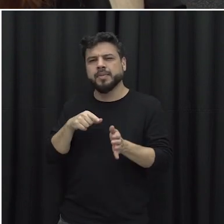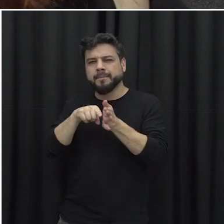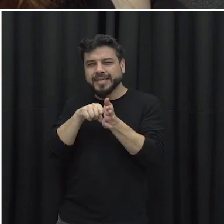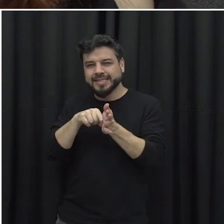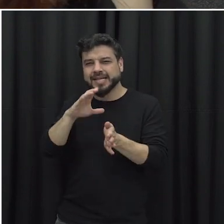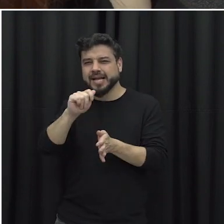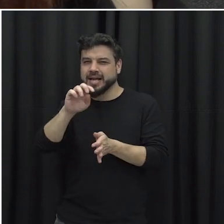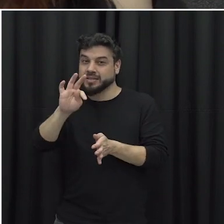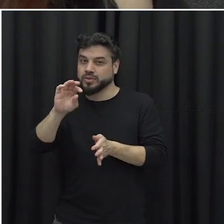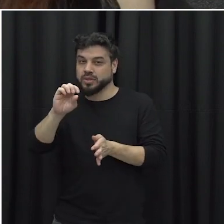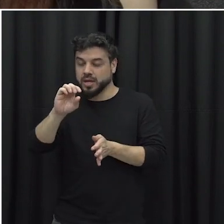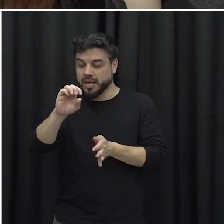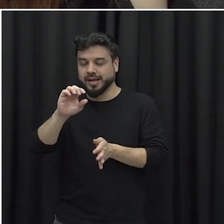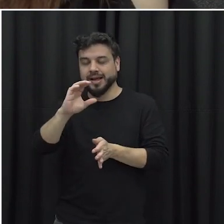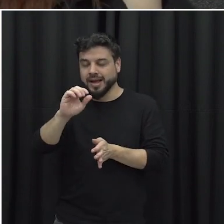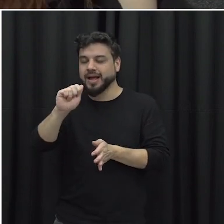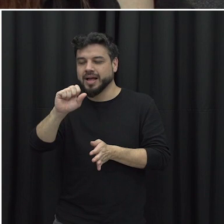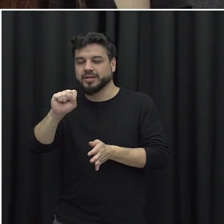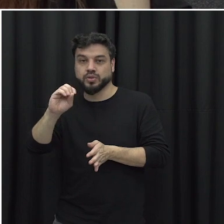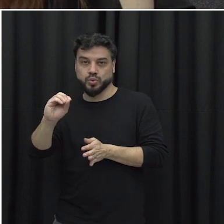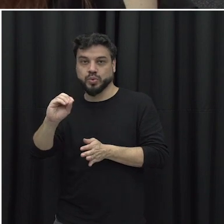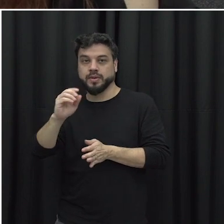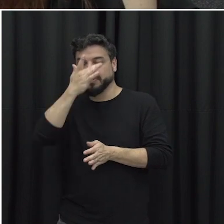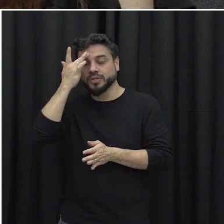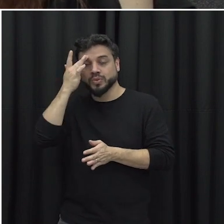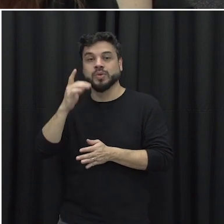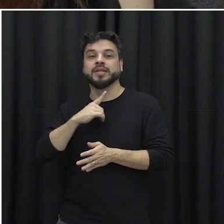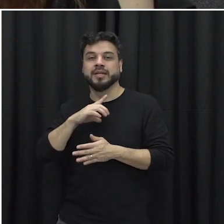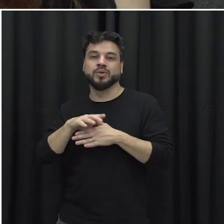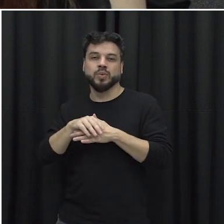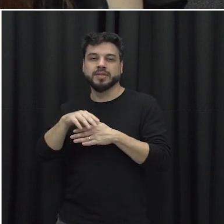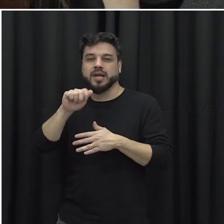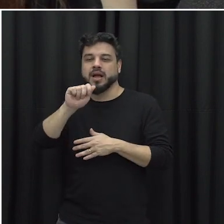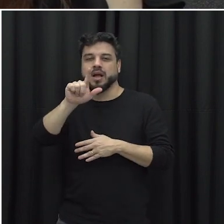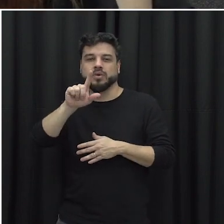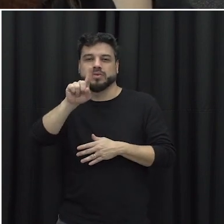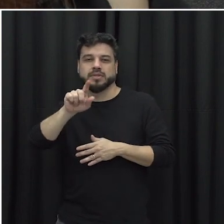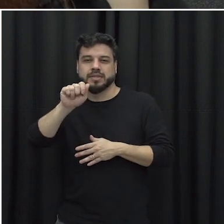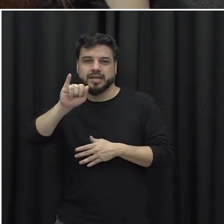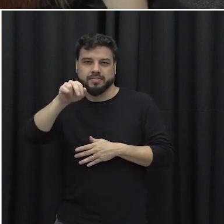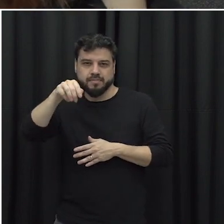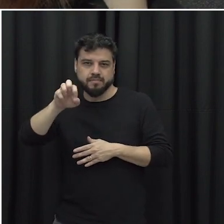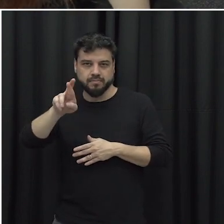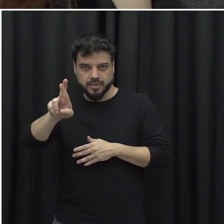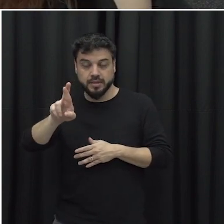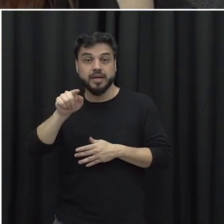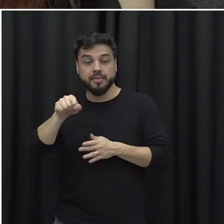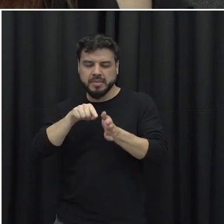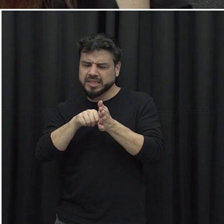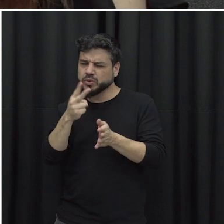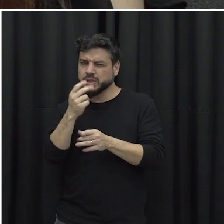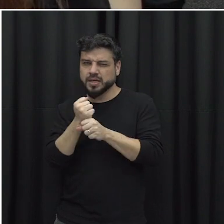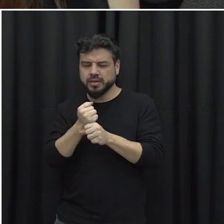portador da doença de Alzheimer. Foi um trabalho clínico, a gente fez um acompanhamento aí ao longo de 2 anos, né,